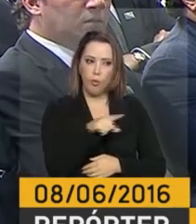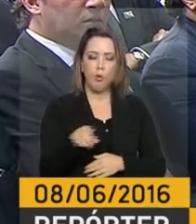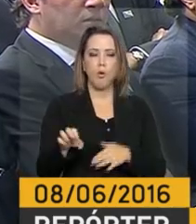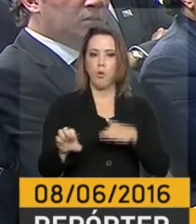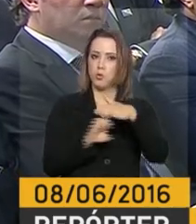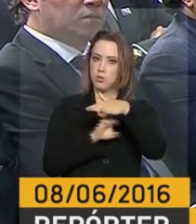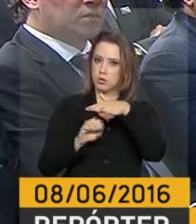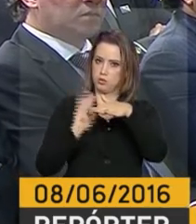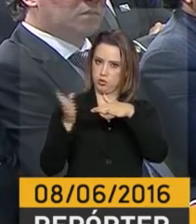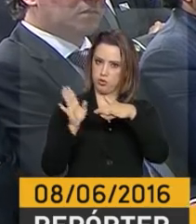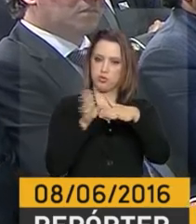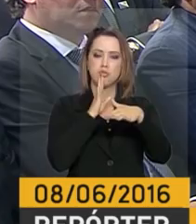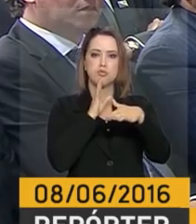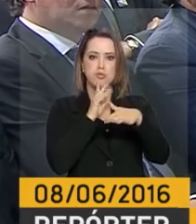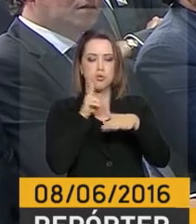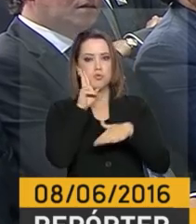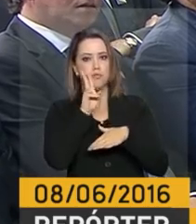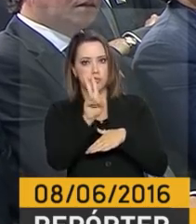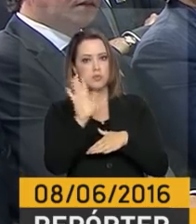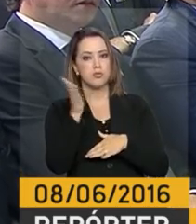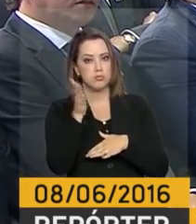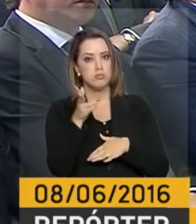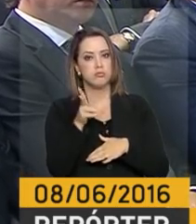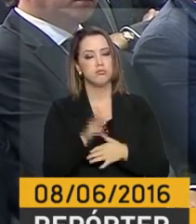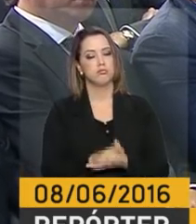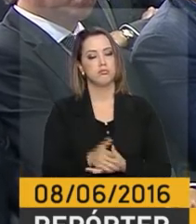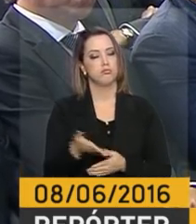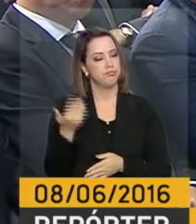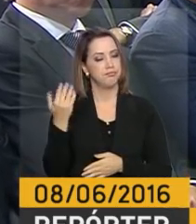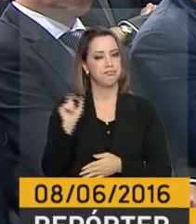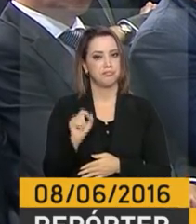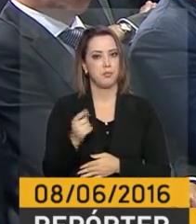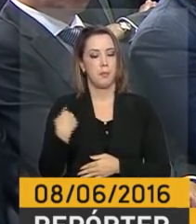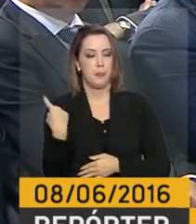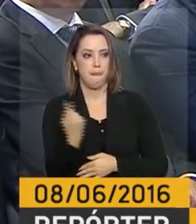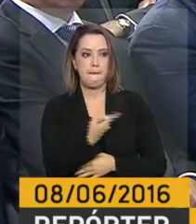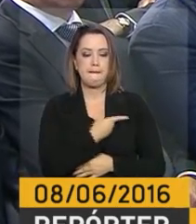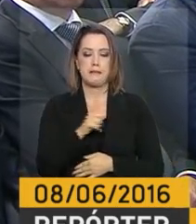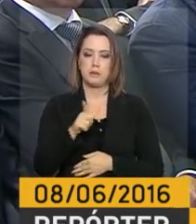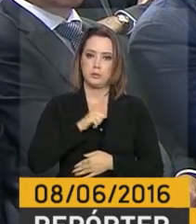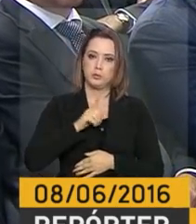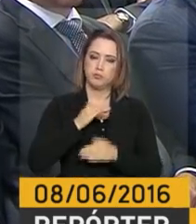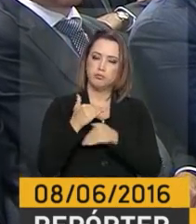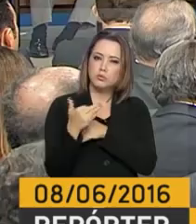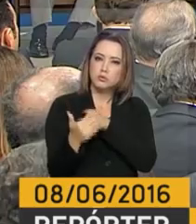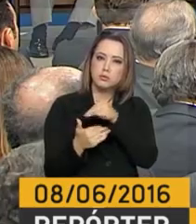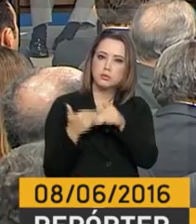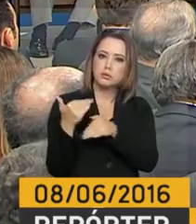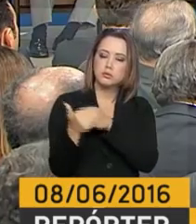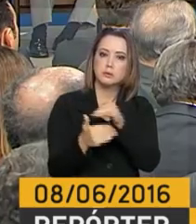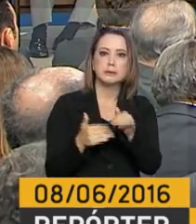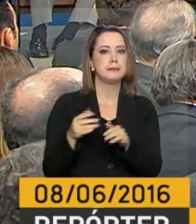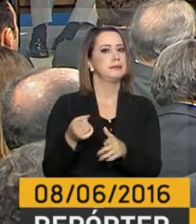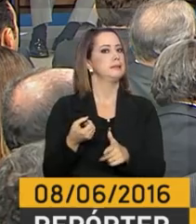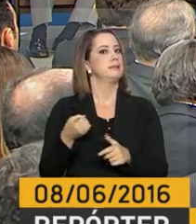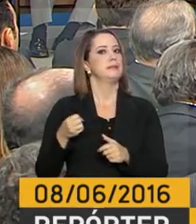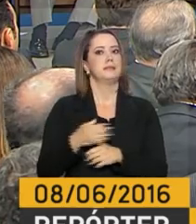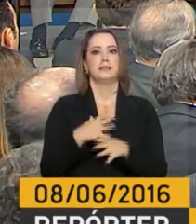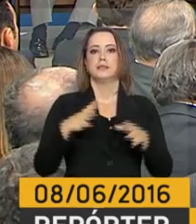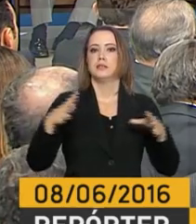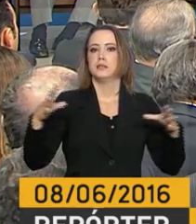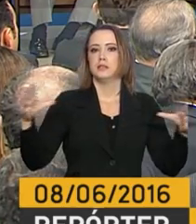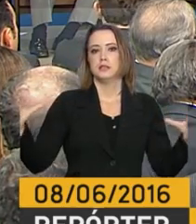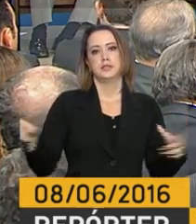comigo viram e têm visto isso nós temos pela frente desafios enormes